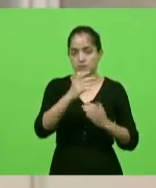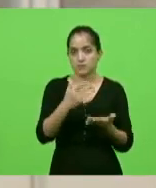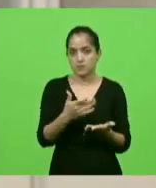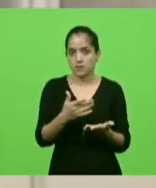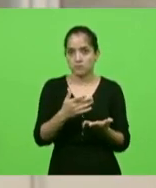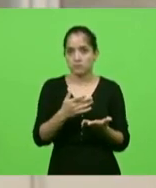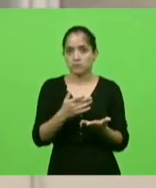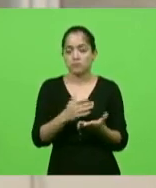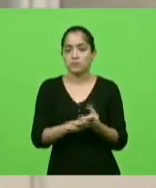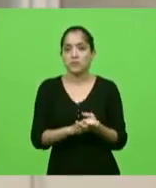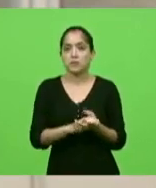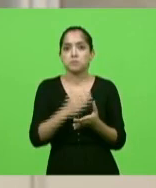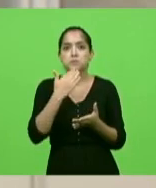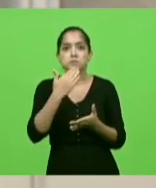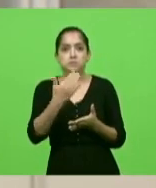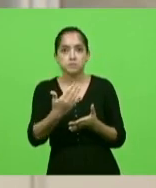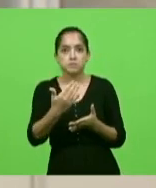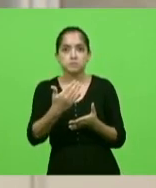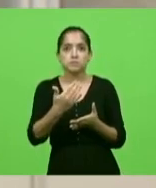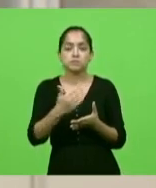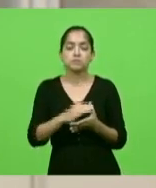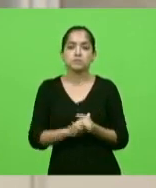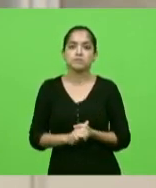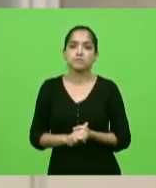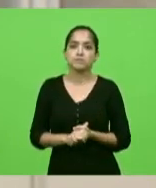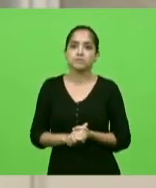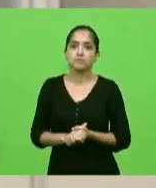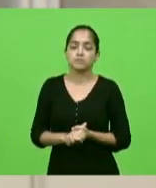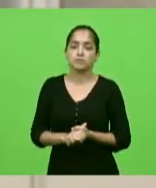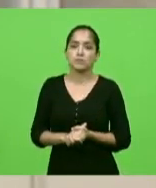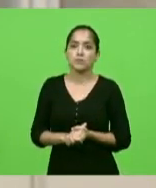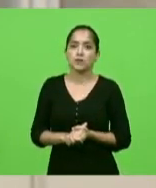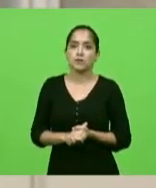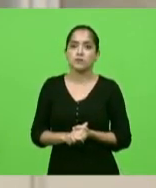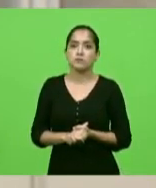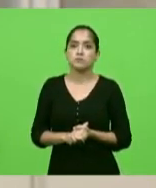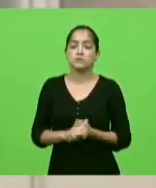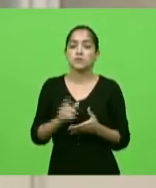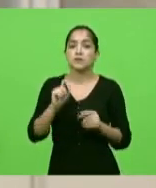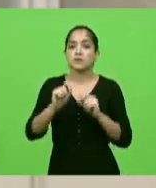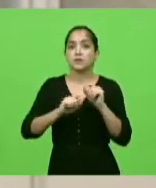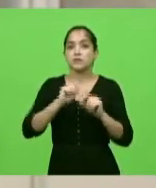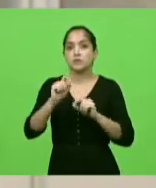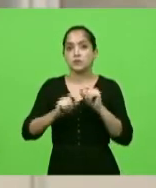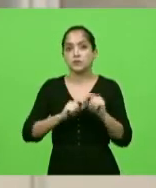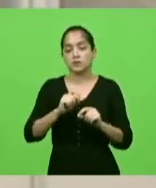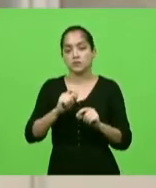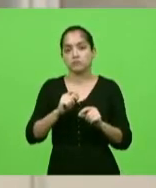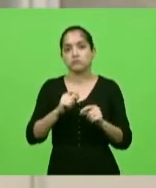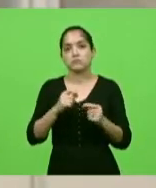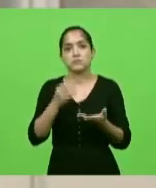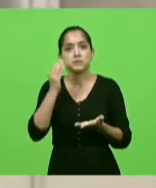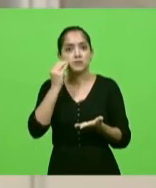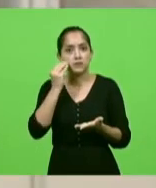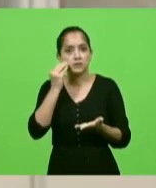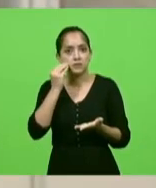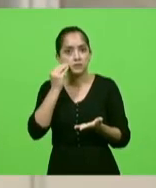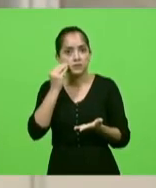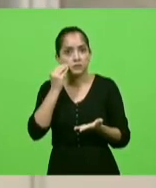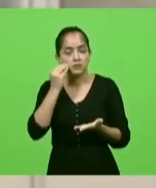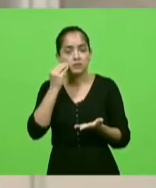diante do malogro do negócio surgiram sintam essas tratativas